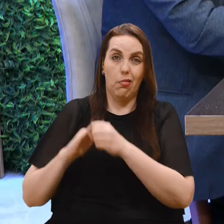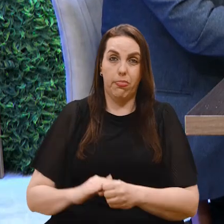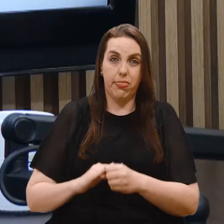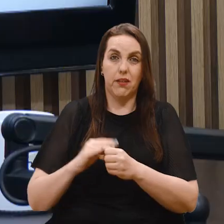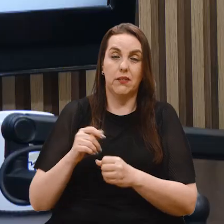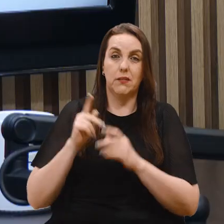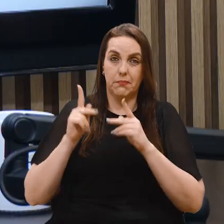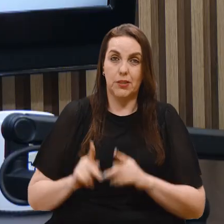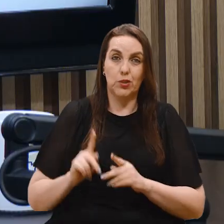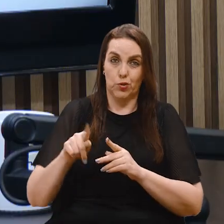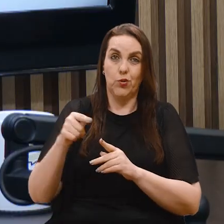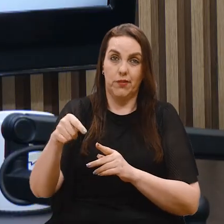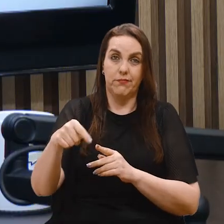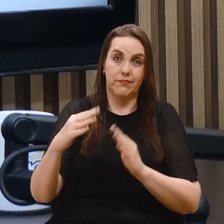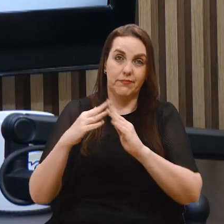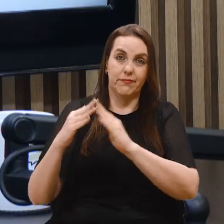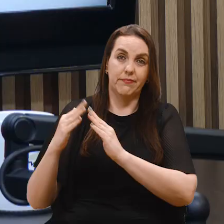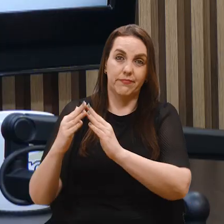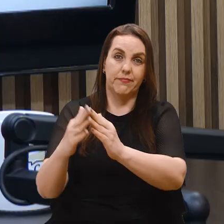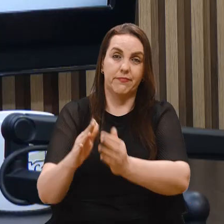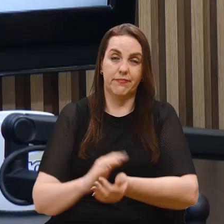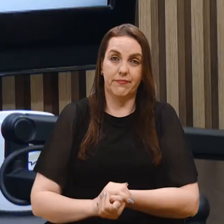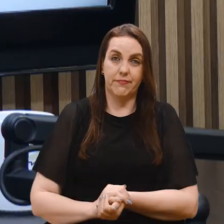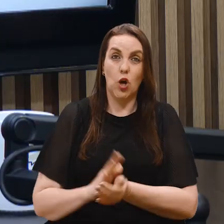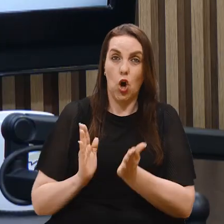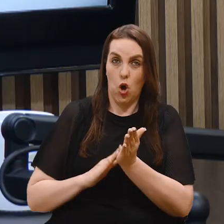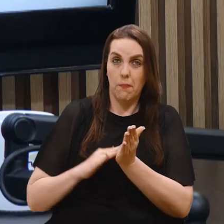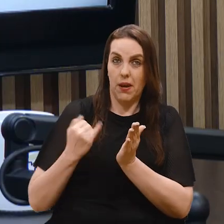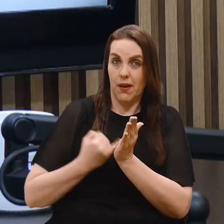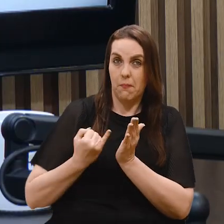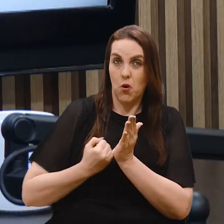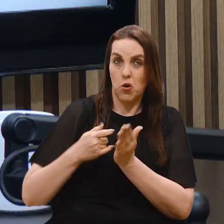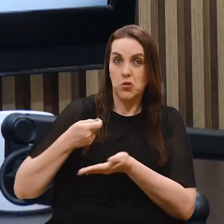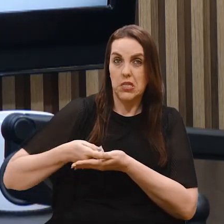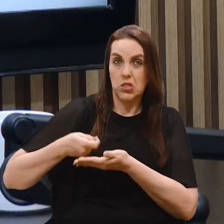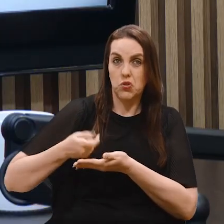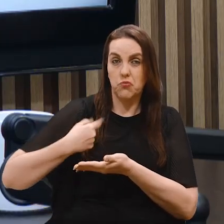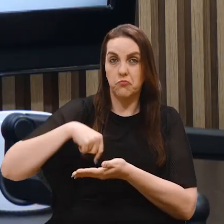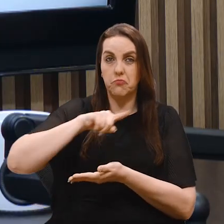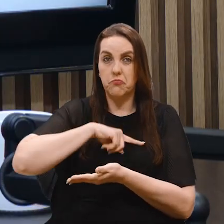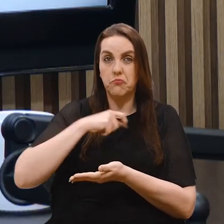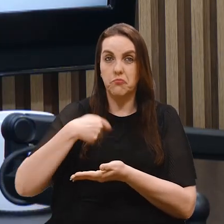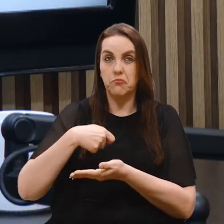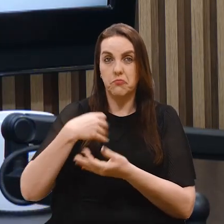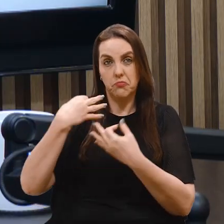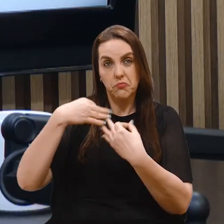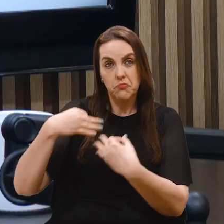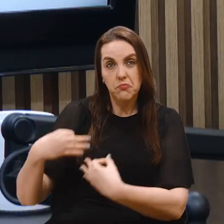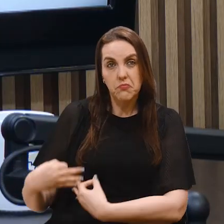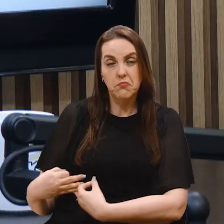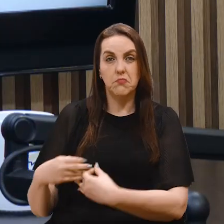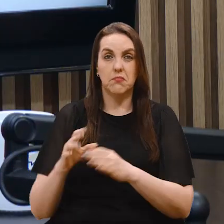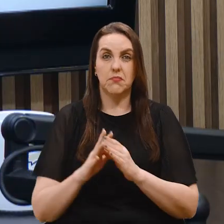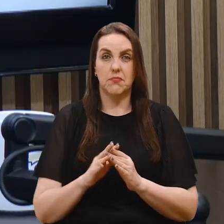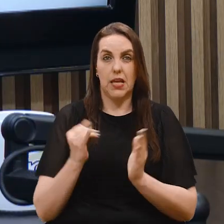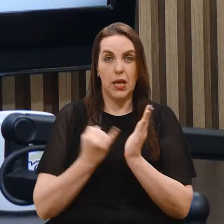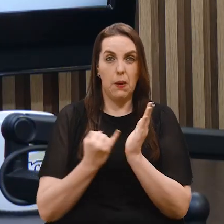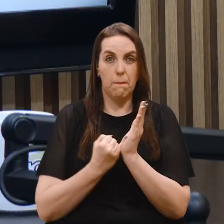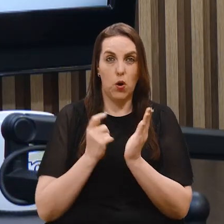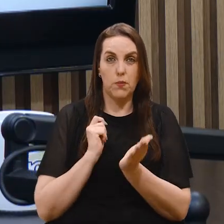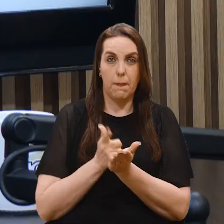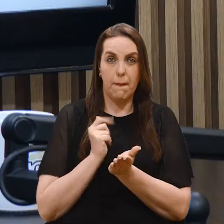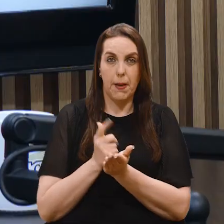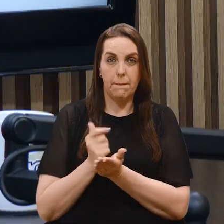morador, né? Porque nos cobrar os impostos e exigir que nós sejamos corretos nos impostos e nas